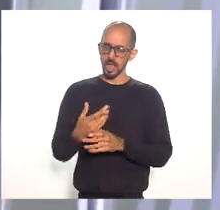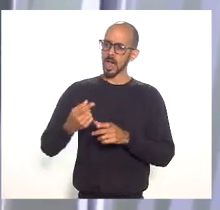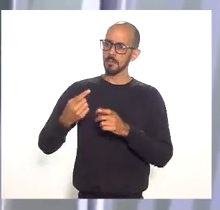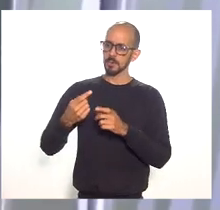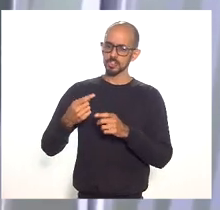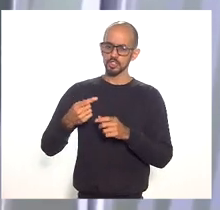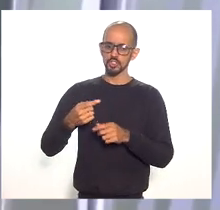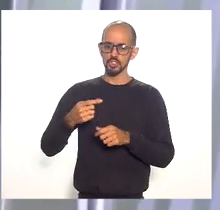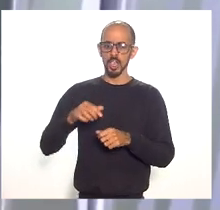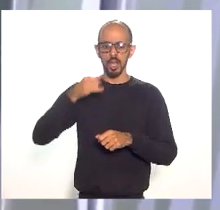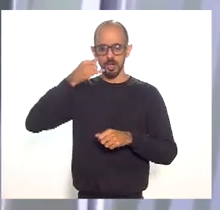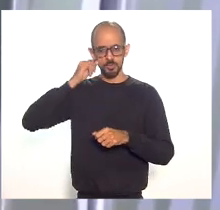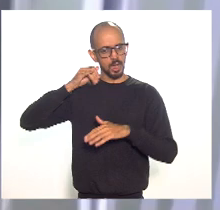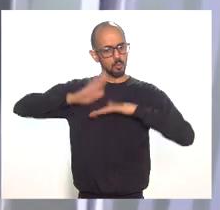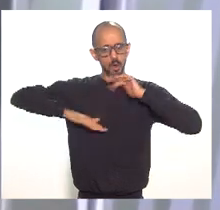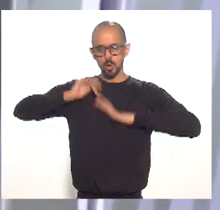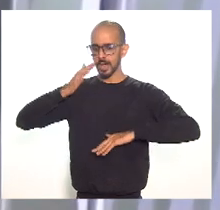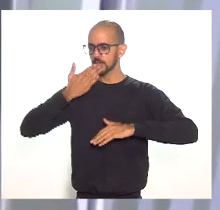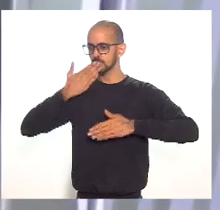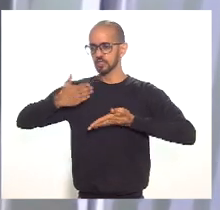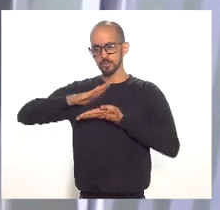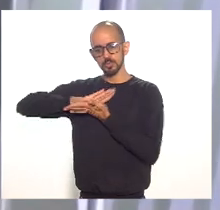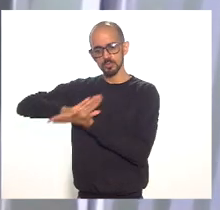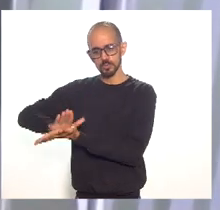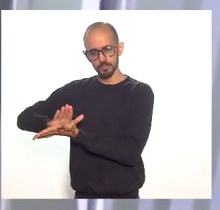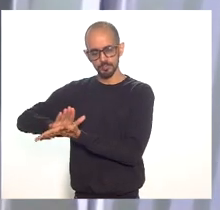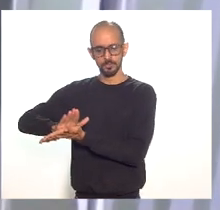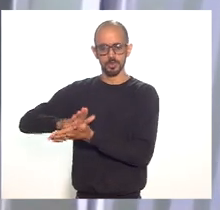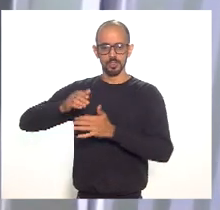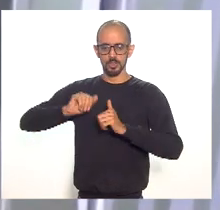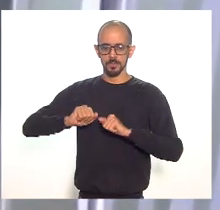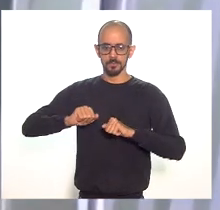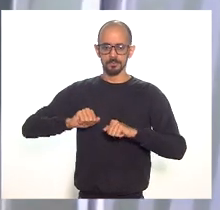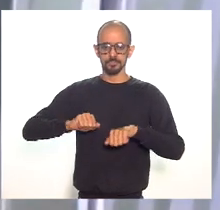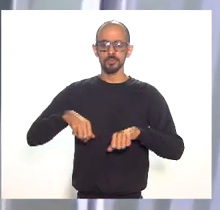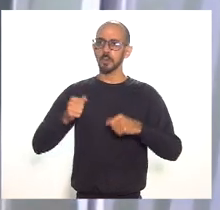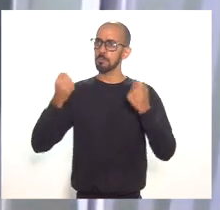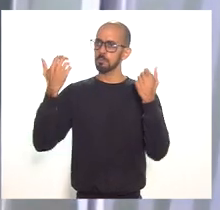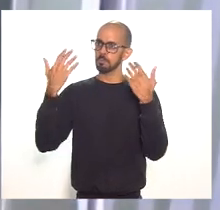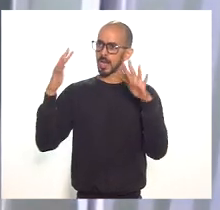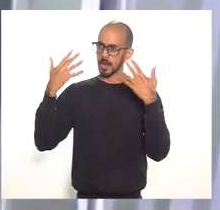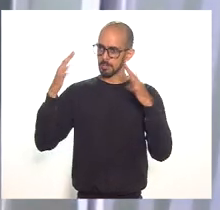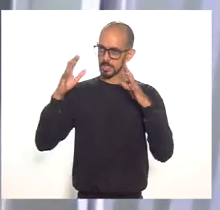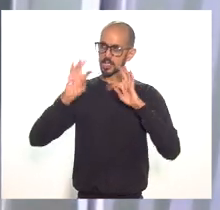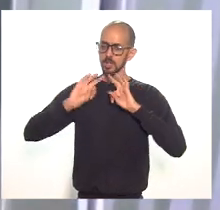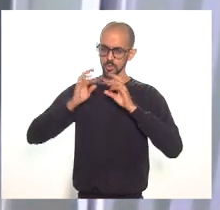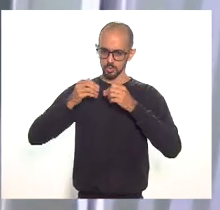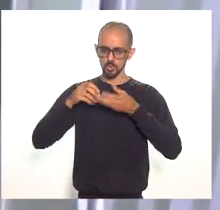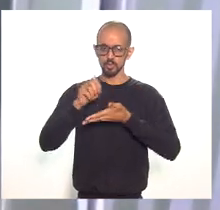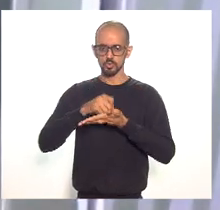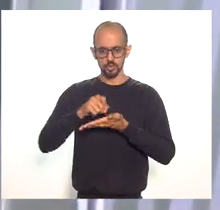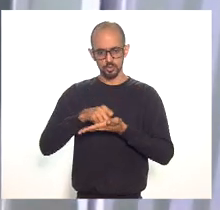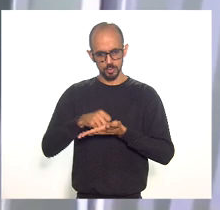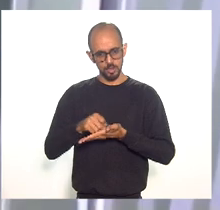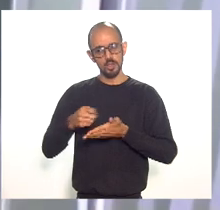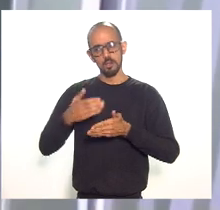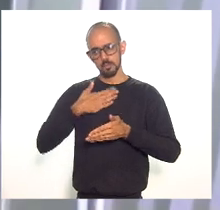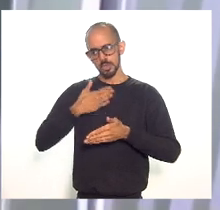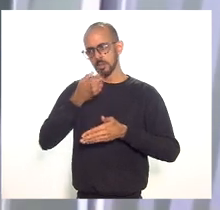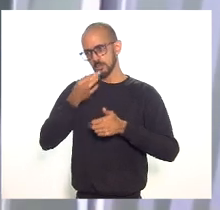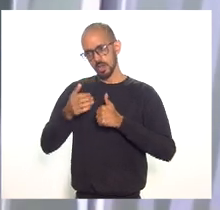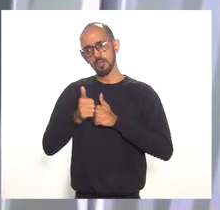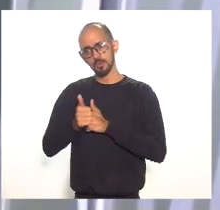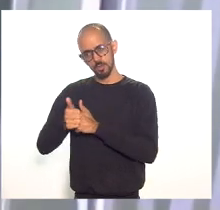a discriminação, qualquer que seja a sua forma de manifestação. Portanto, parabenizo os autores e as autoras e o parecer é